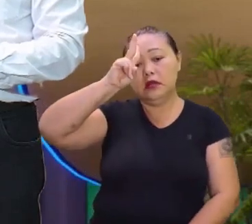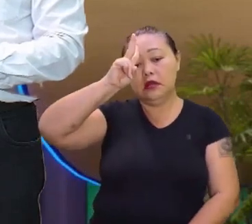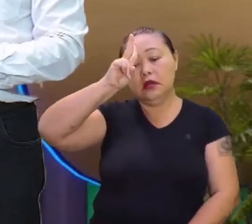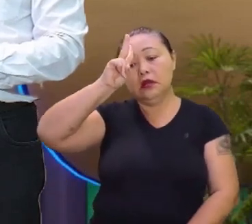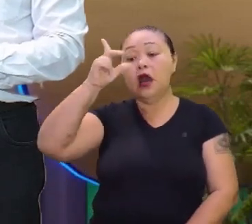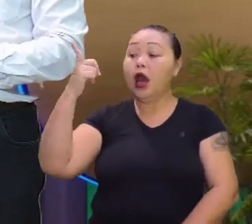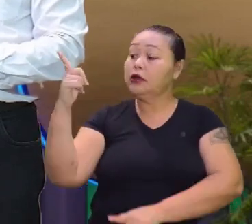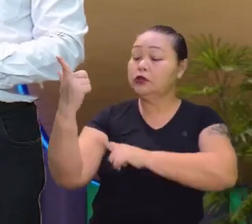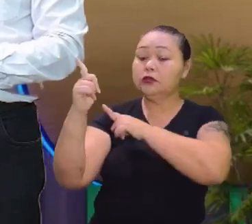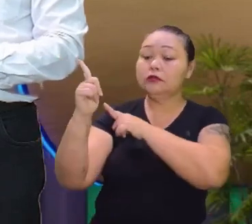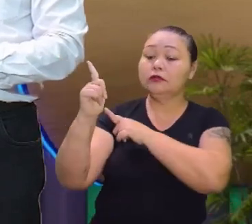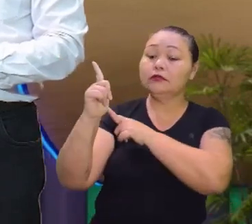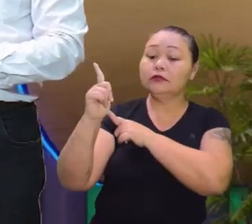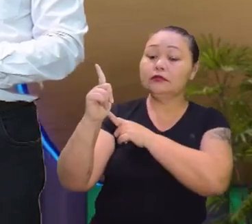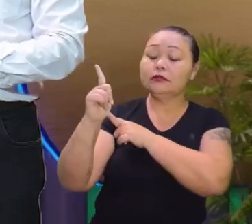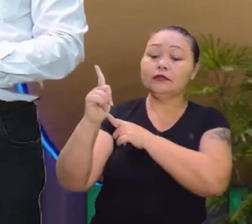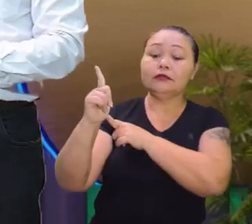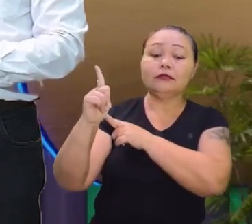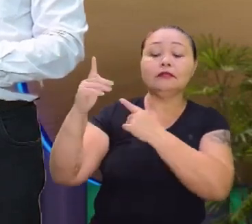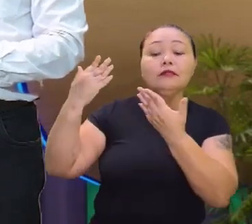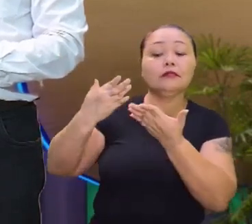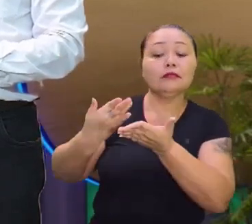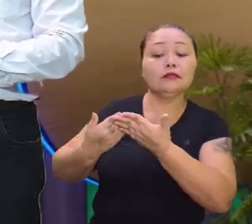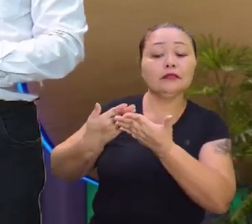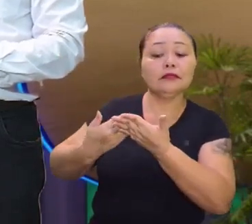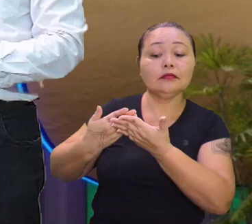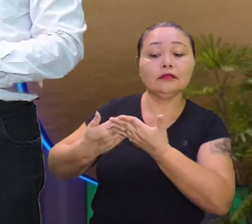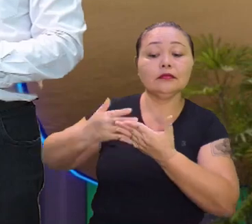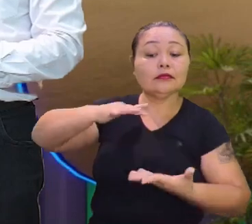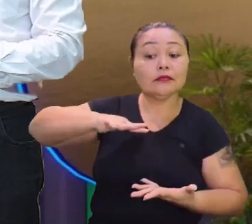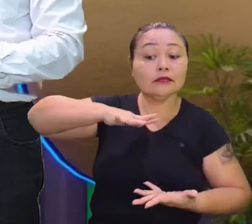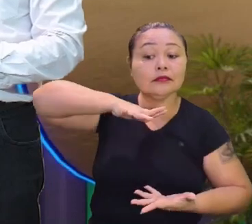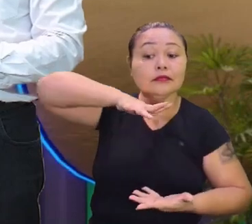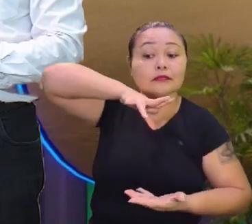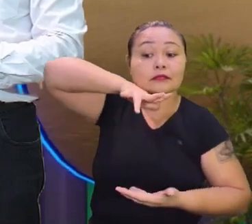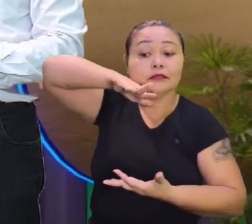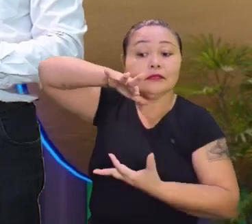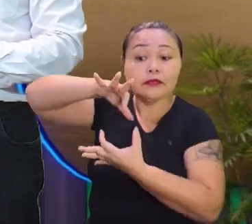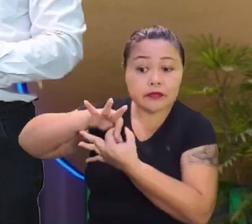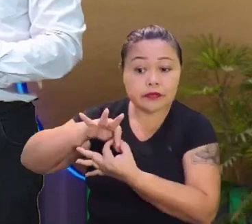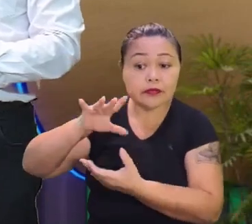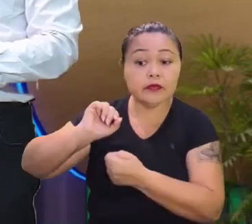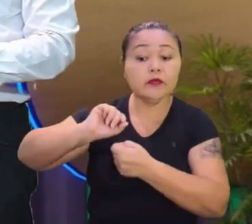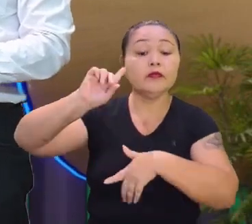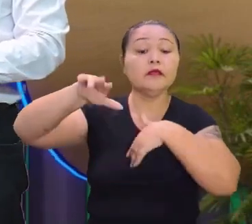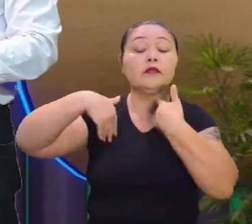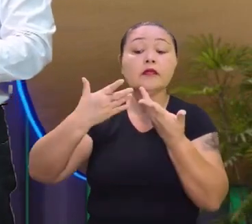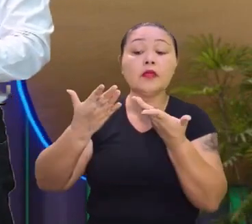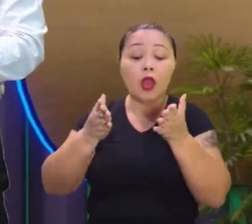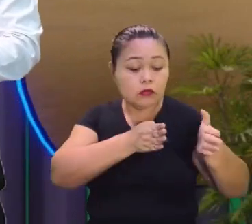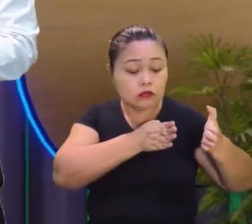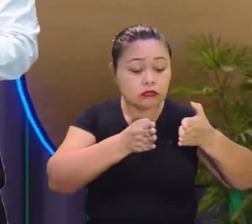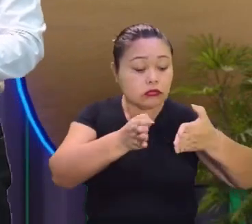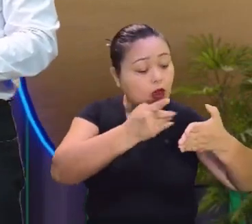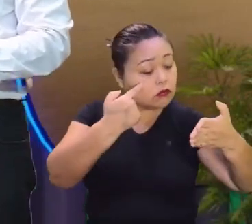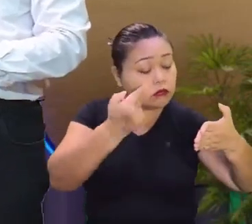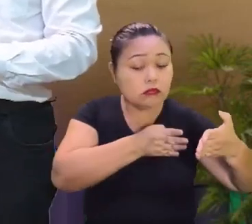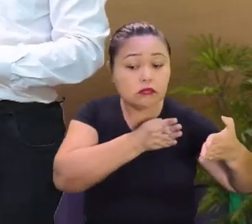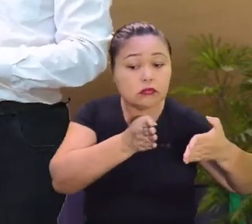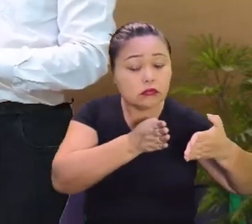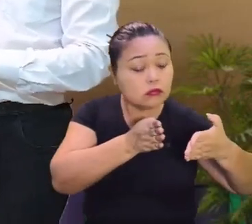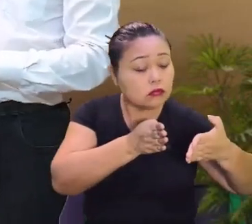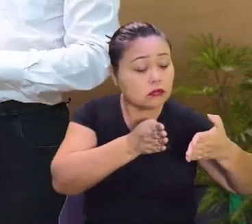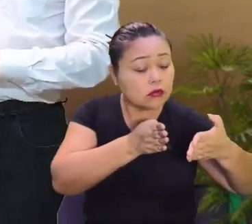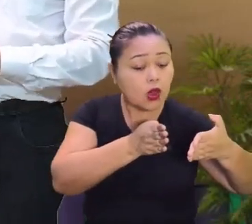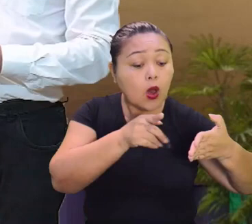que a geografia, ela estuda muito a questão da globalização. E esse rio, muitas das vezes, a gente pode olhar